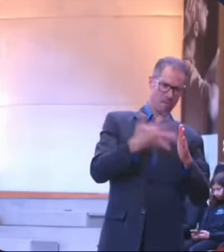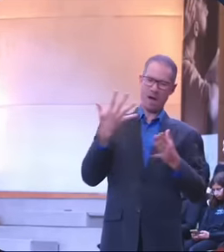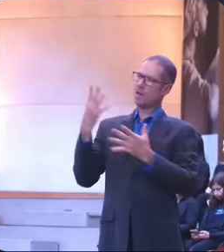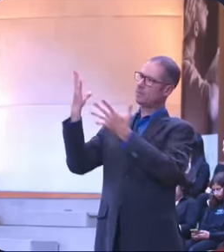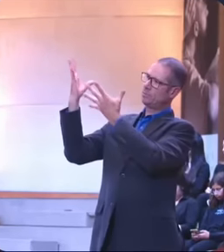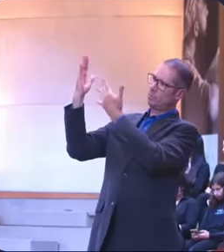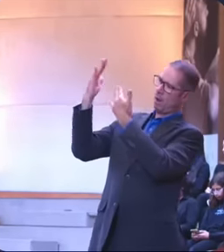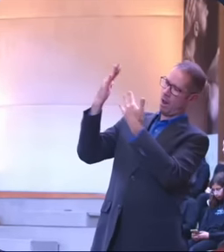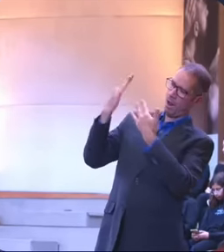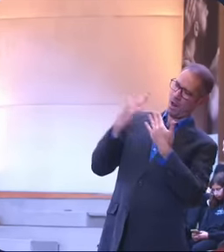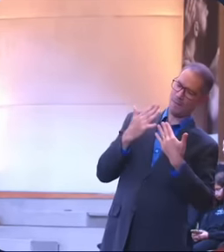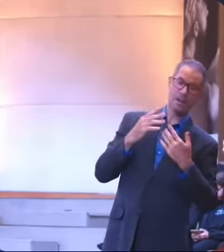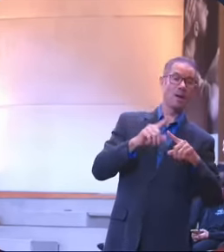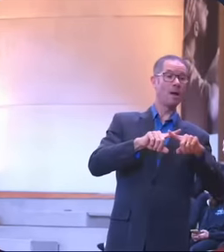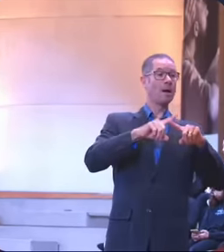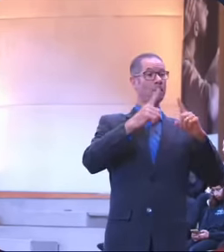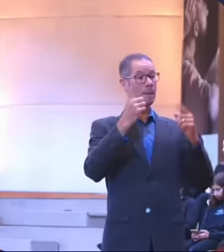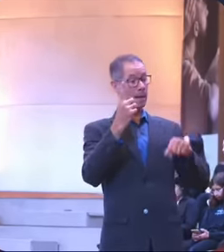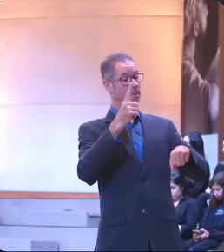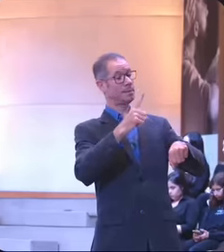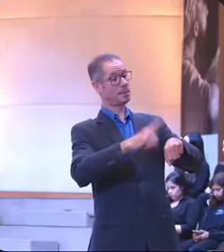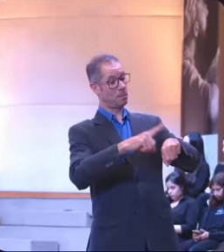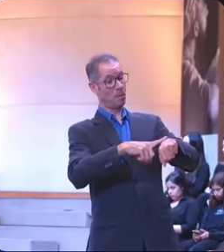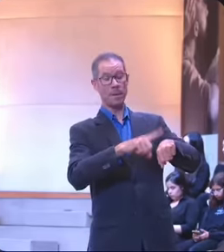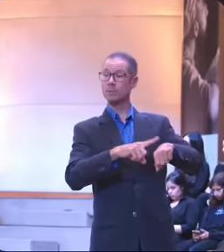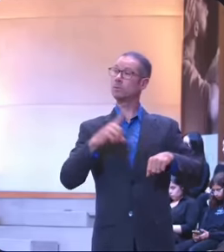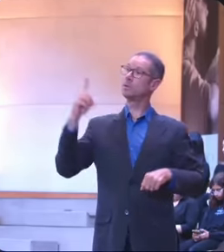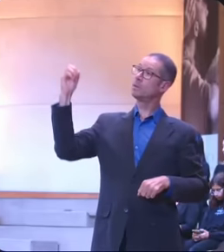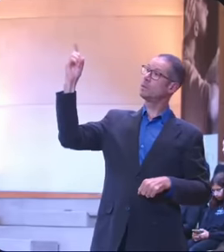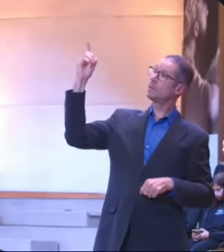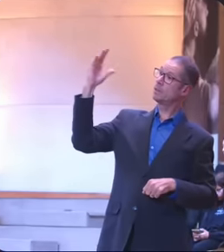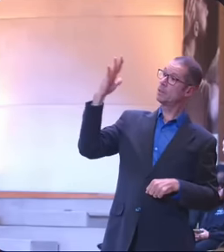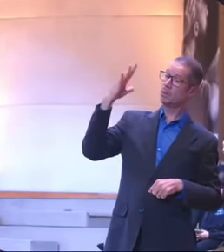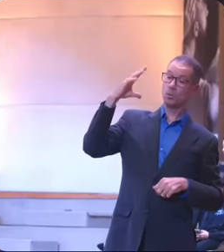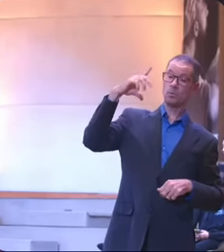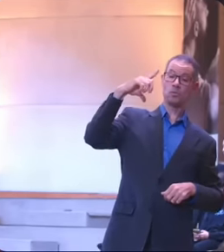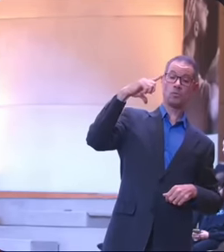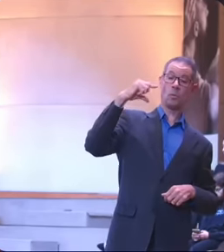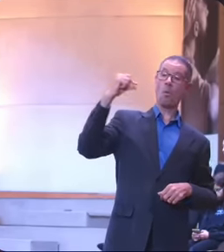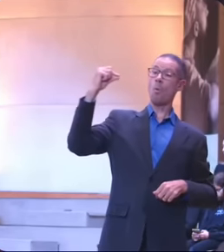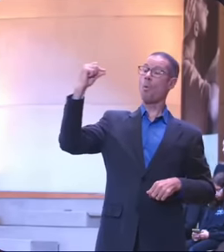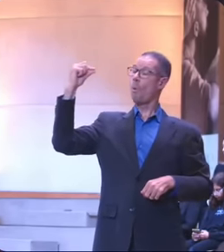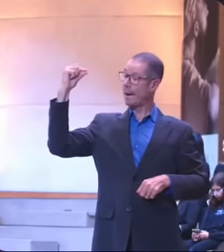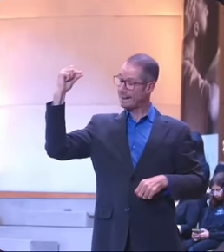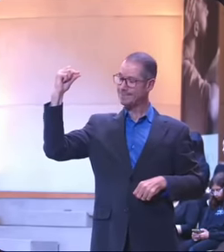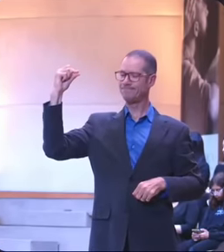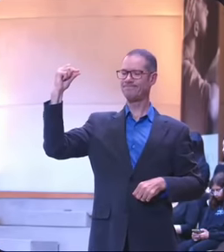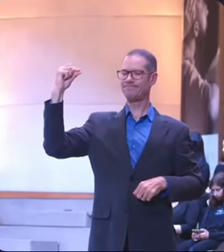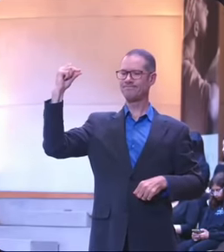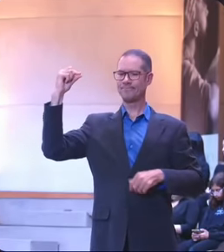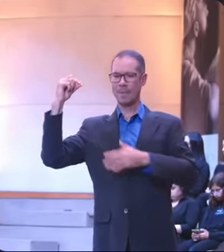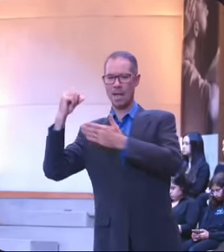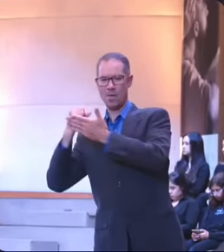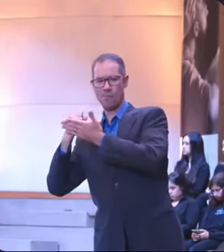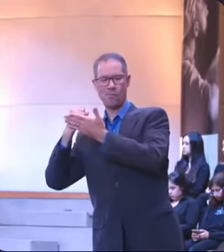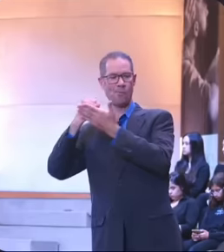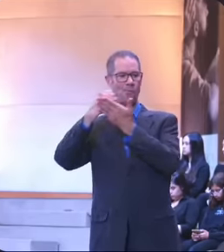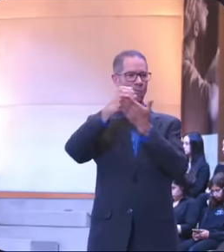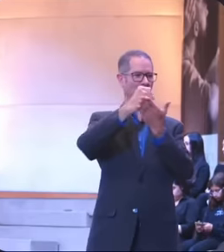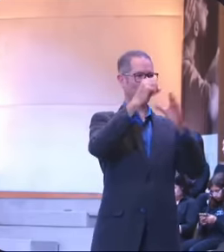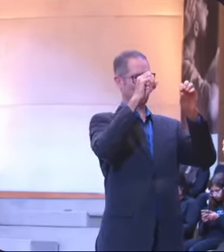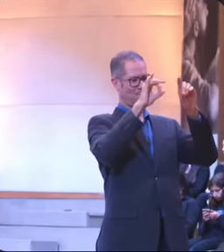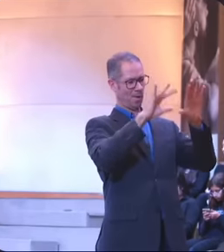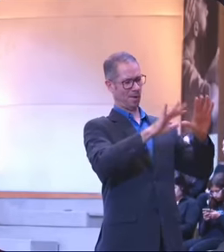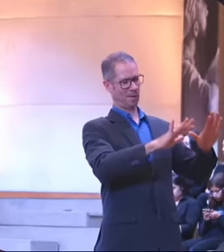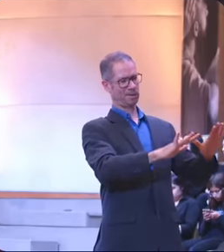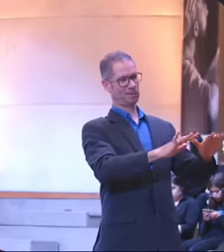receber a bênção, mas há momentos que Deus vai dizer: vou te escolher para você levar a